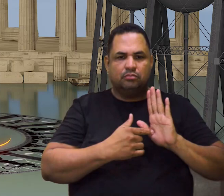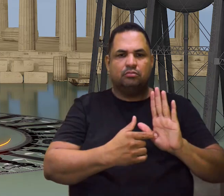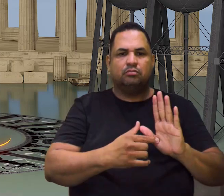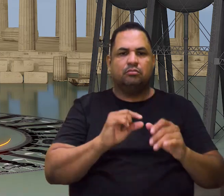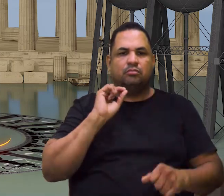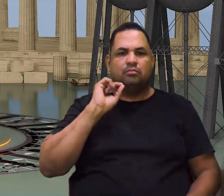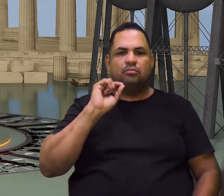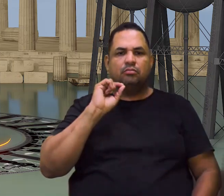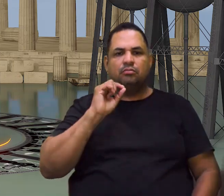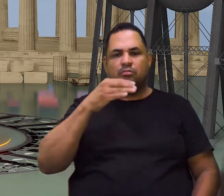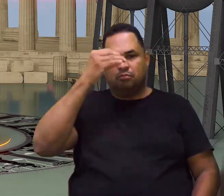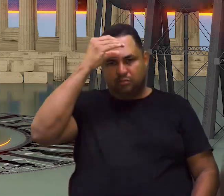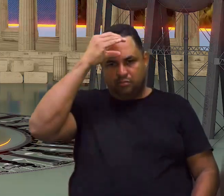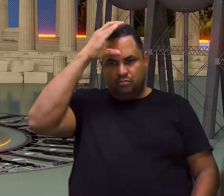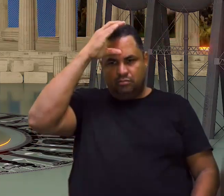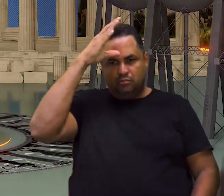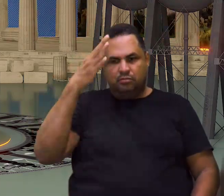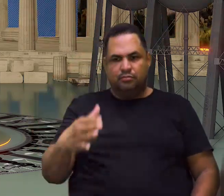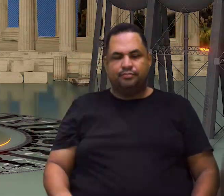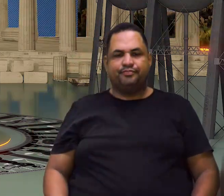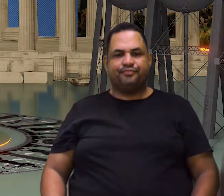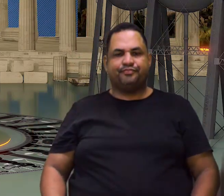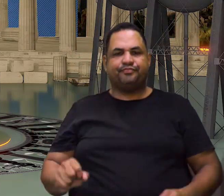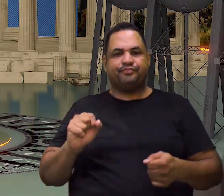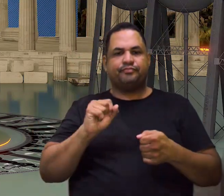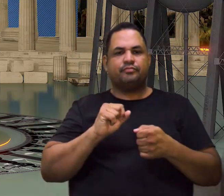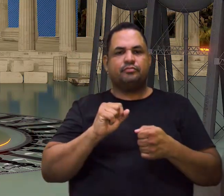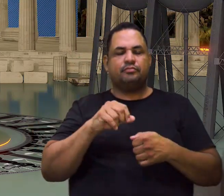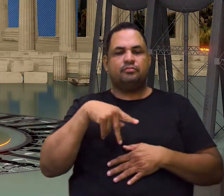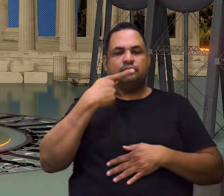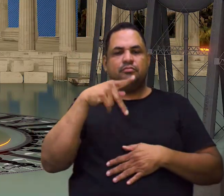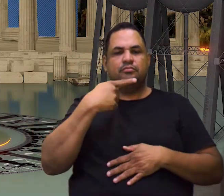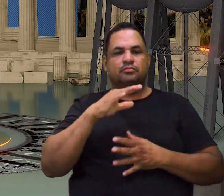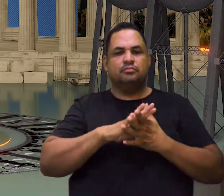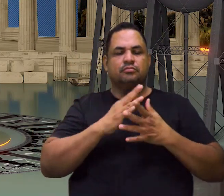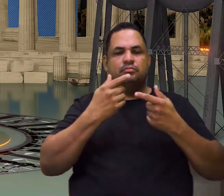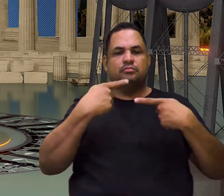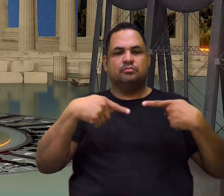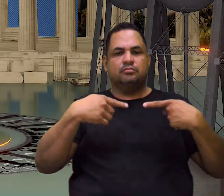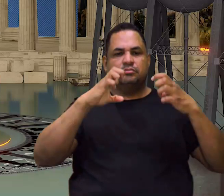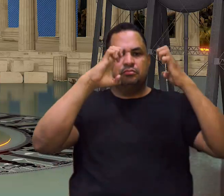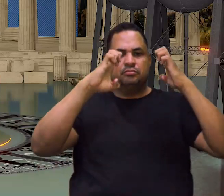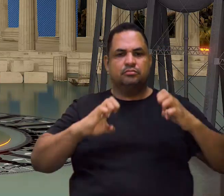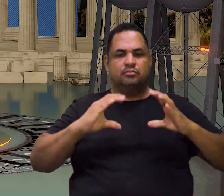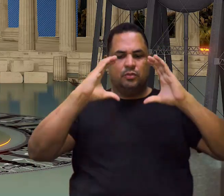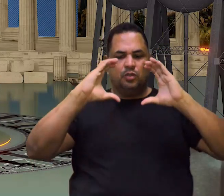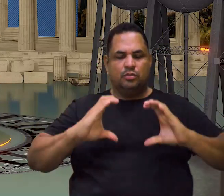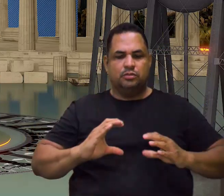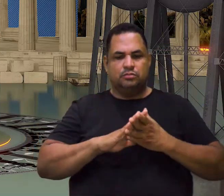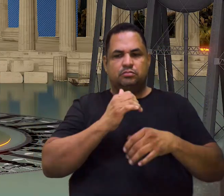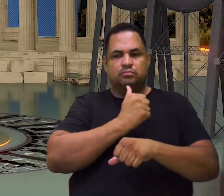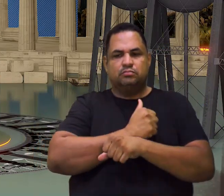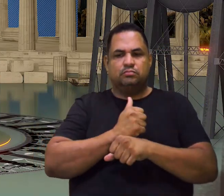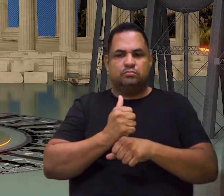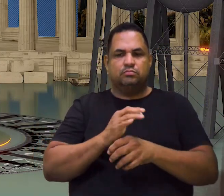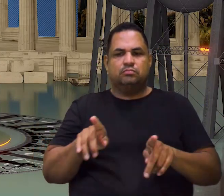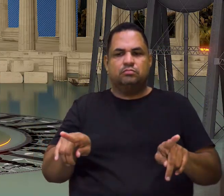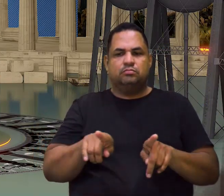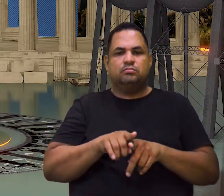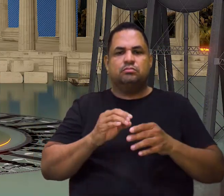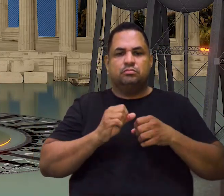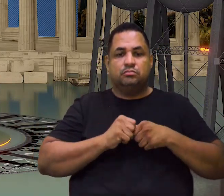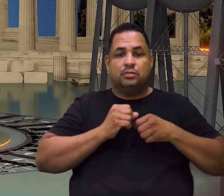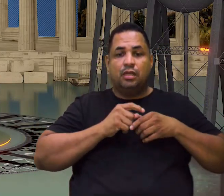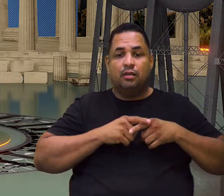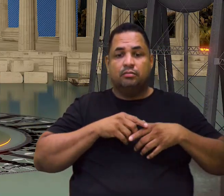de conhecimento para vocês. Olha só, falamos um pouco da política, da ética, comportamento moral. E vamos estender